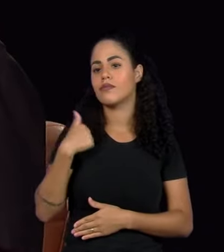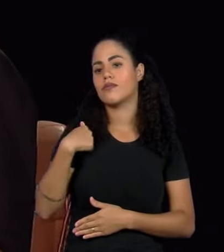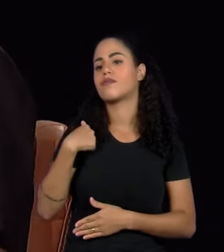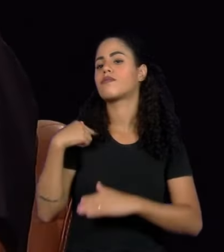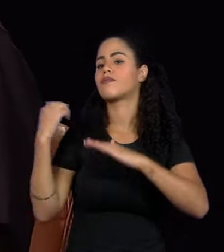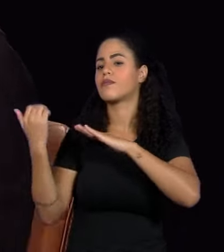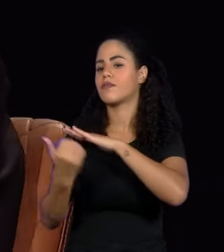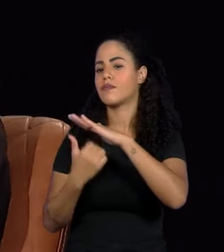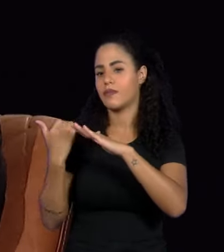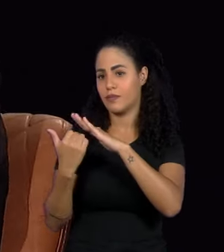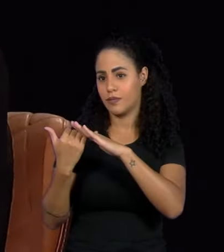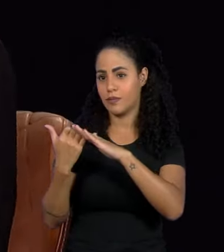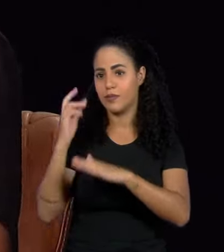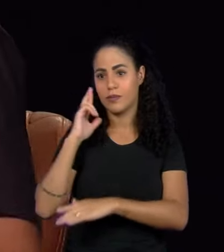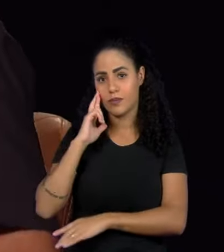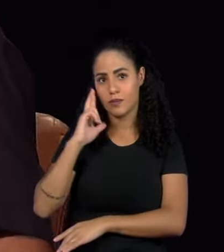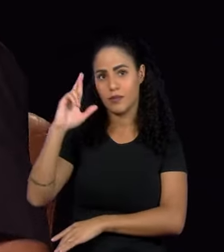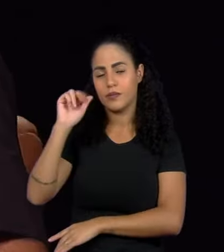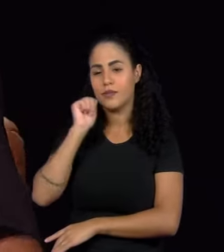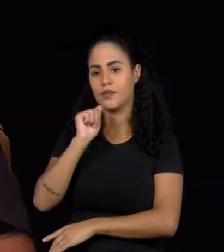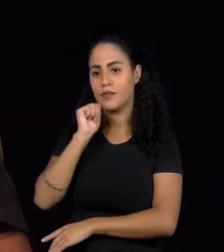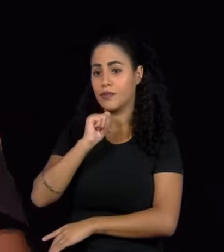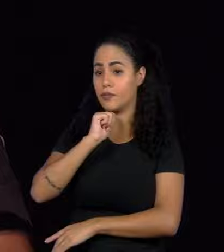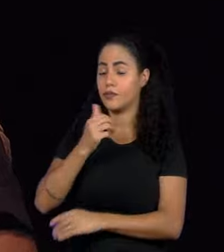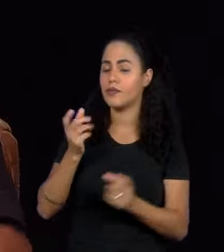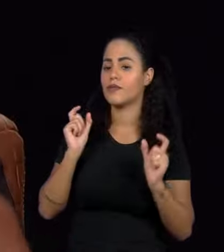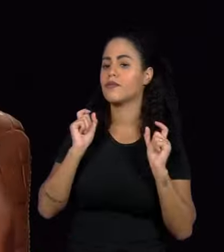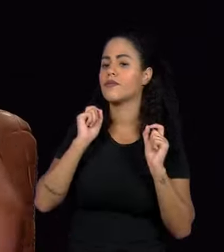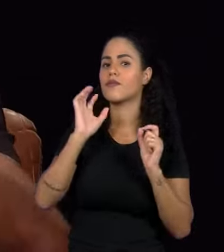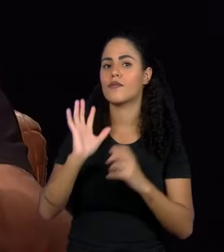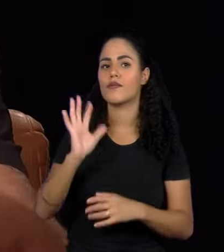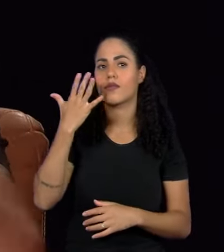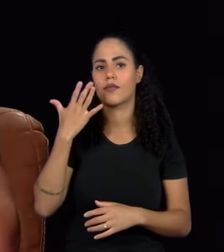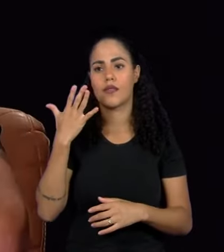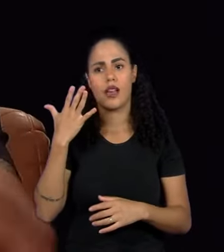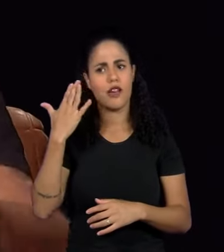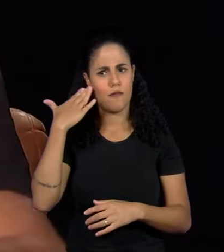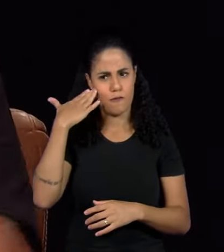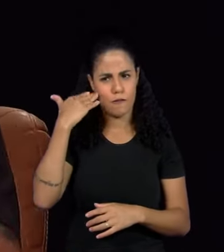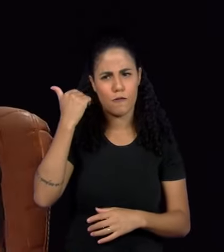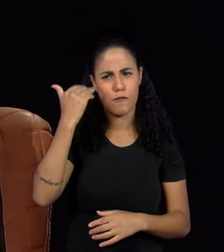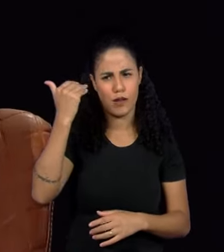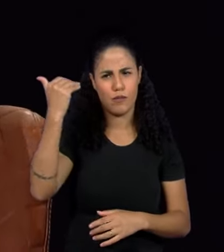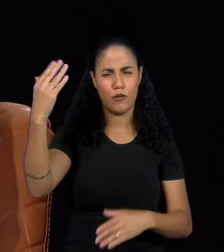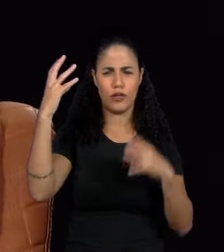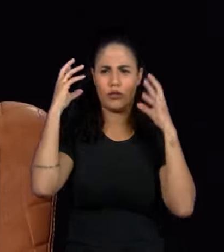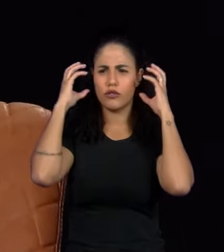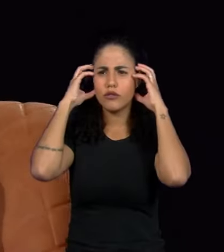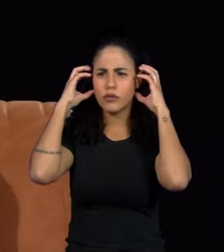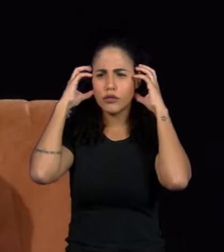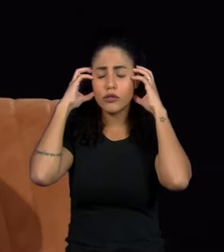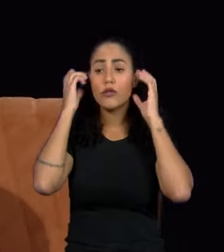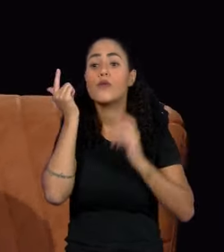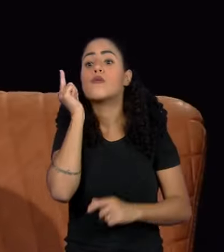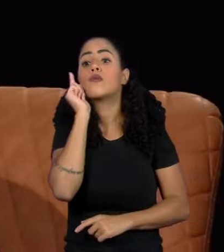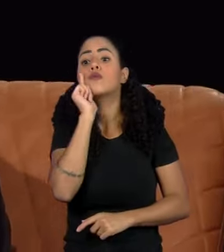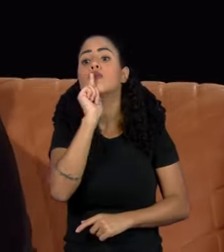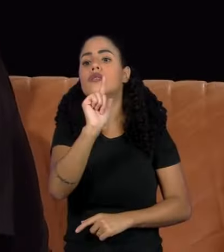nome da rádio, tá? Para não criar cisão. Uma das maiores redes de rádio. Conseguiu que essa